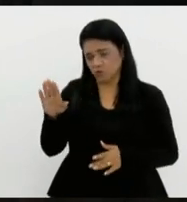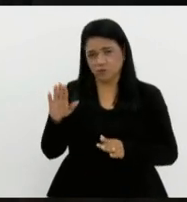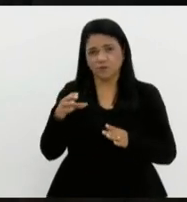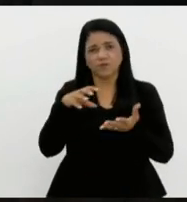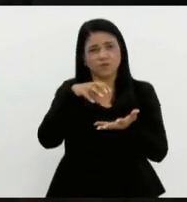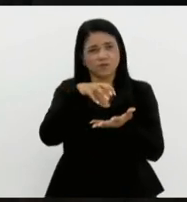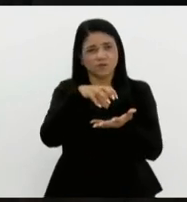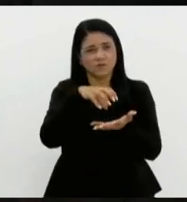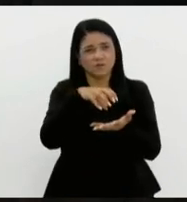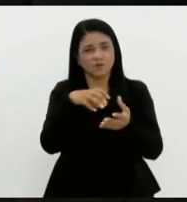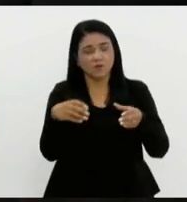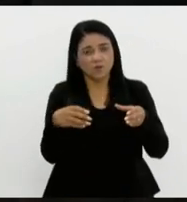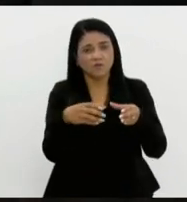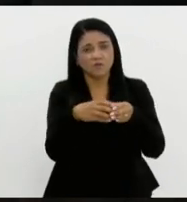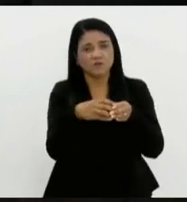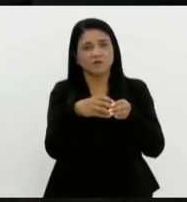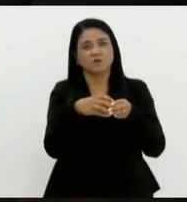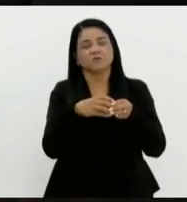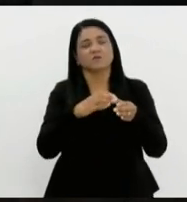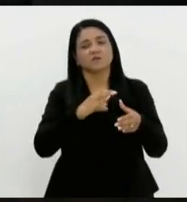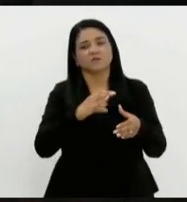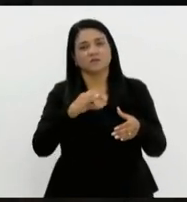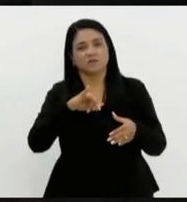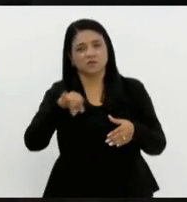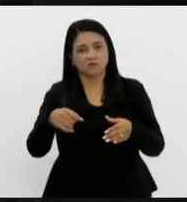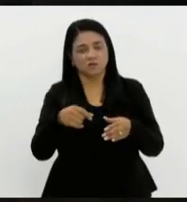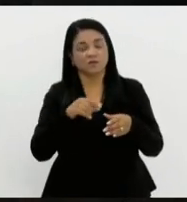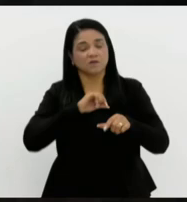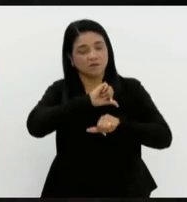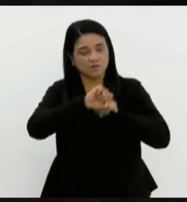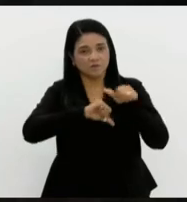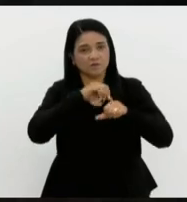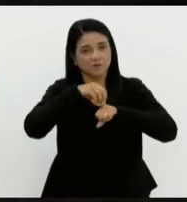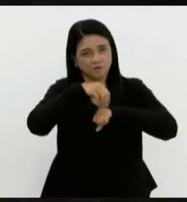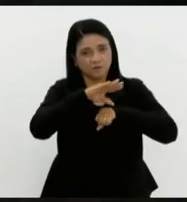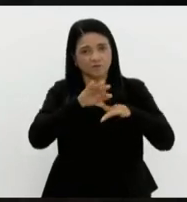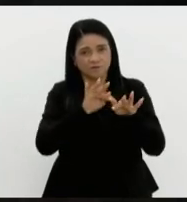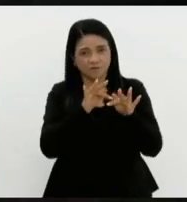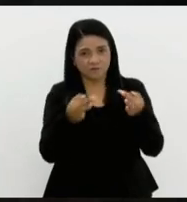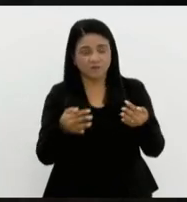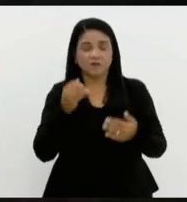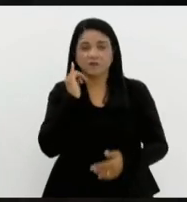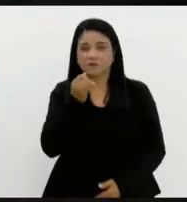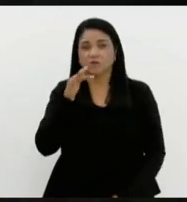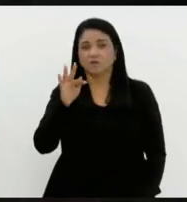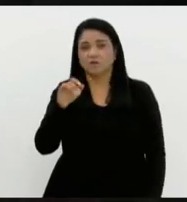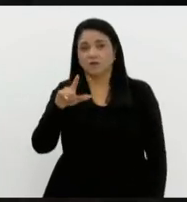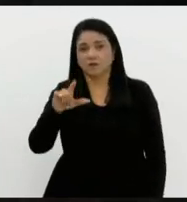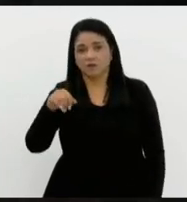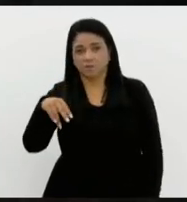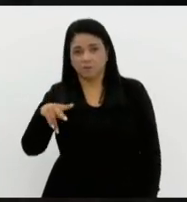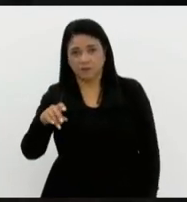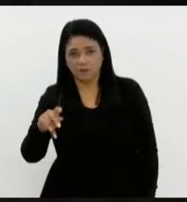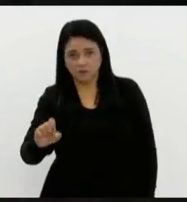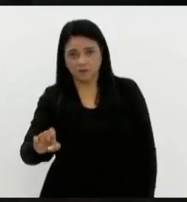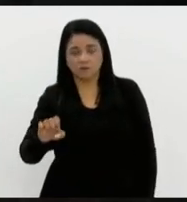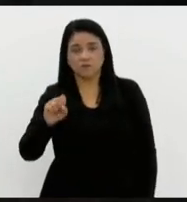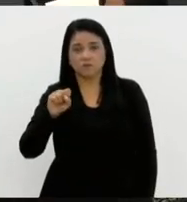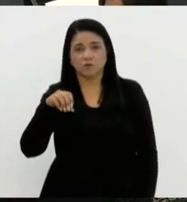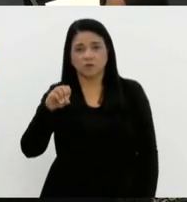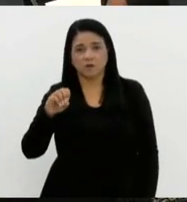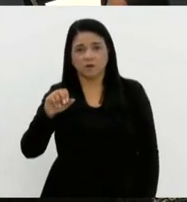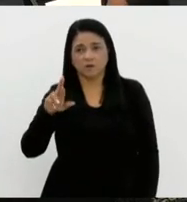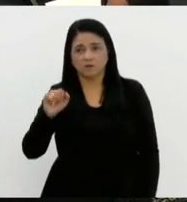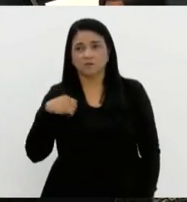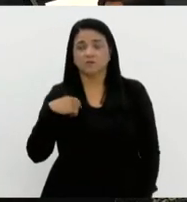de Indicações Legislativa pela transformação e indicação simples, relator, deputado Felipe Soares. Questão de ordem, deputada Renata Souza,